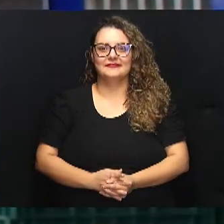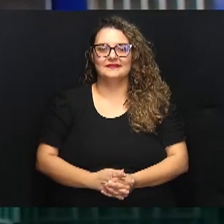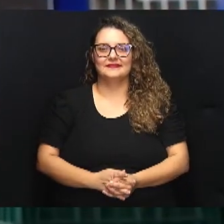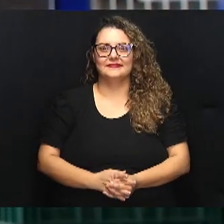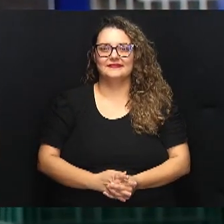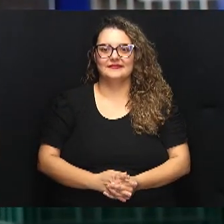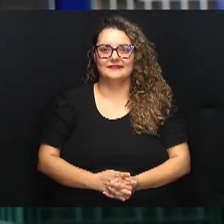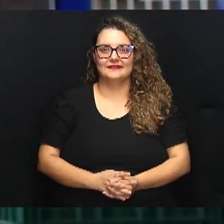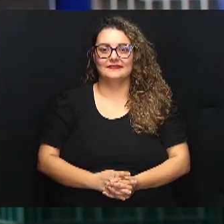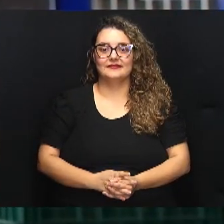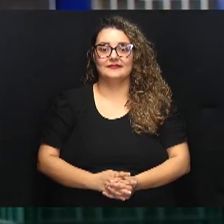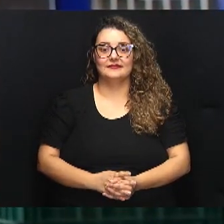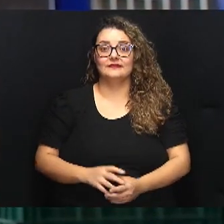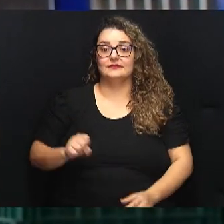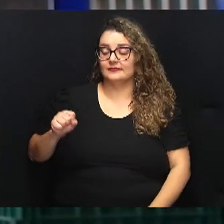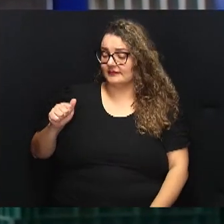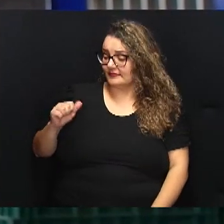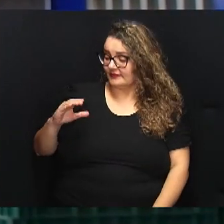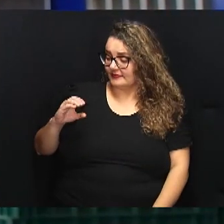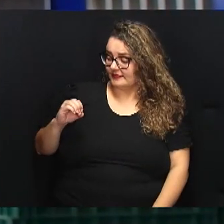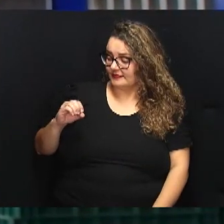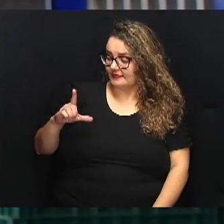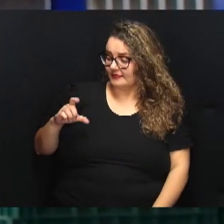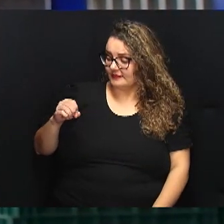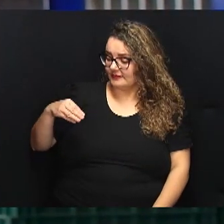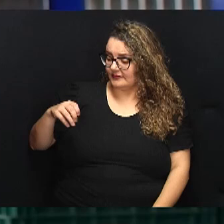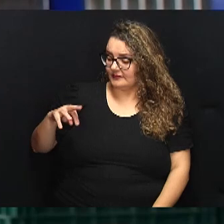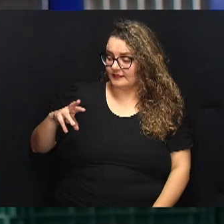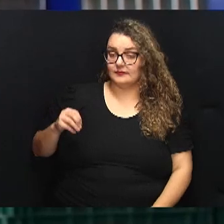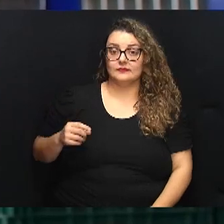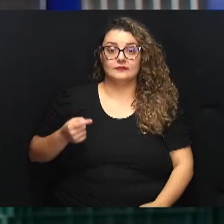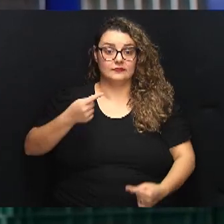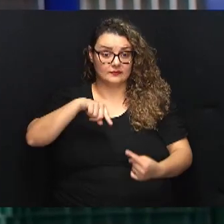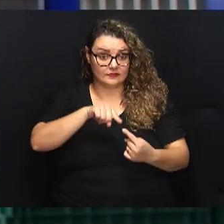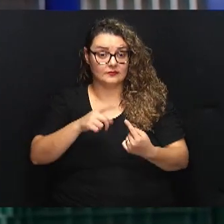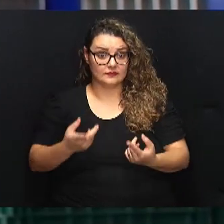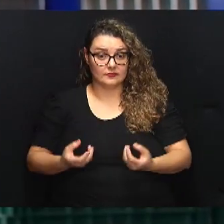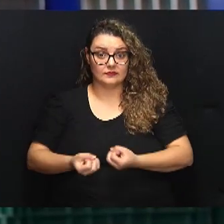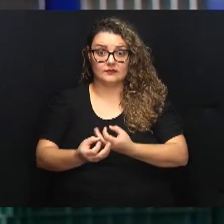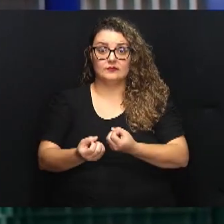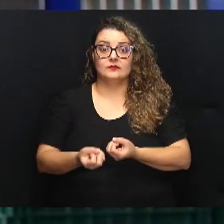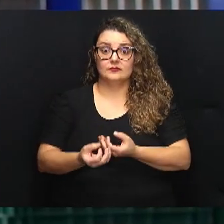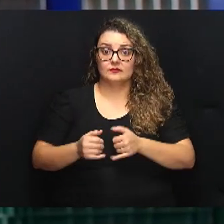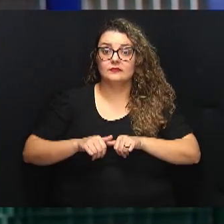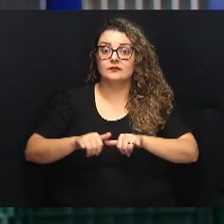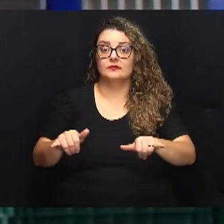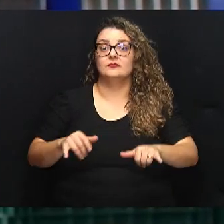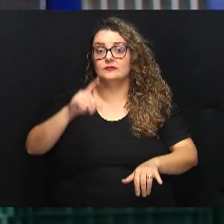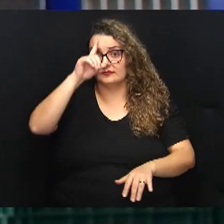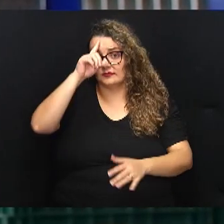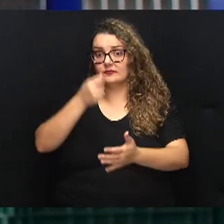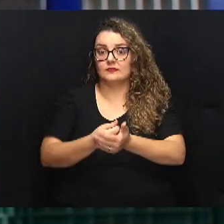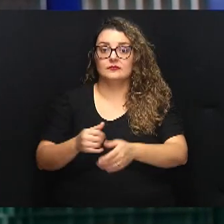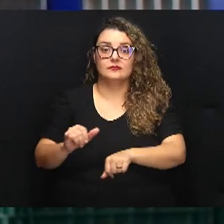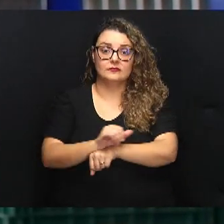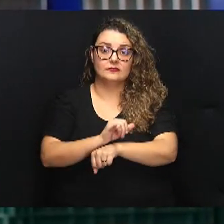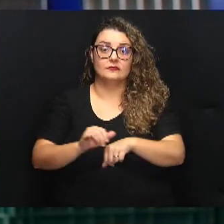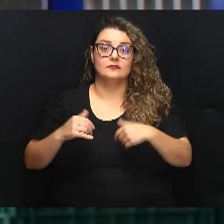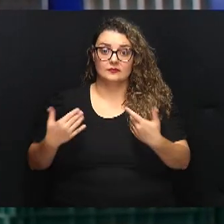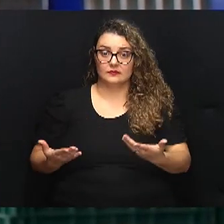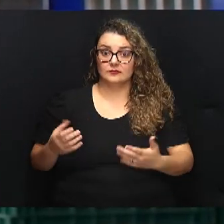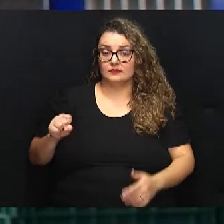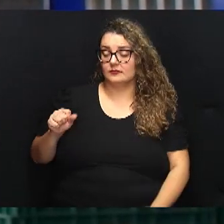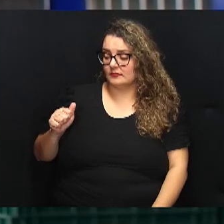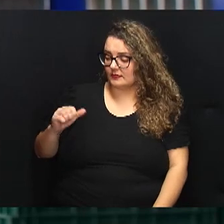O sacolômetro ele foi feito com o intuito de fornecer informações para tomadas de decisões estratégicas. Então esse